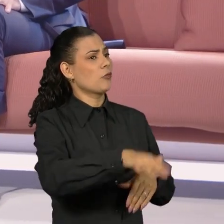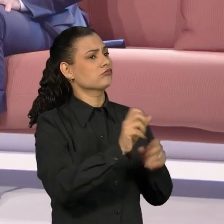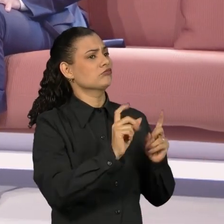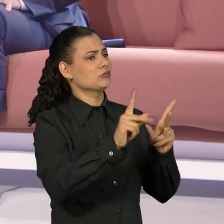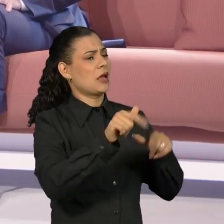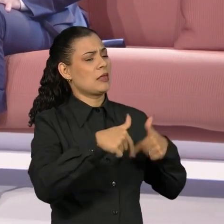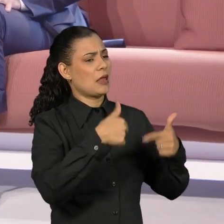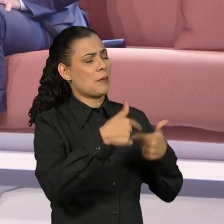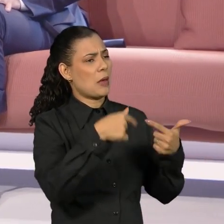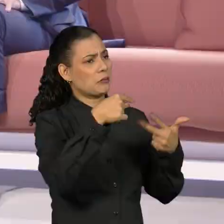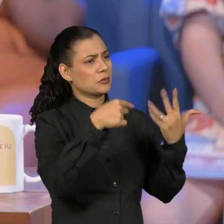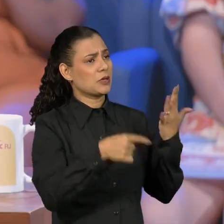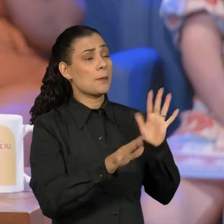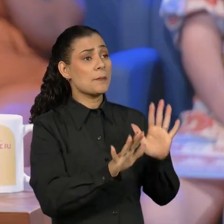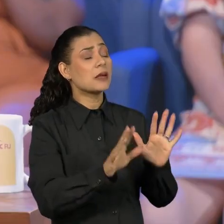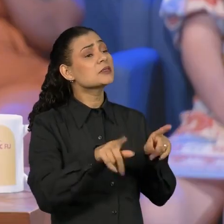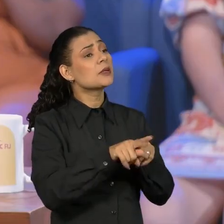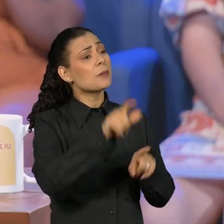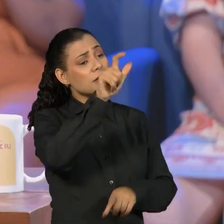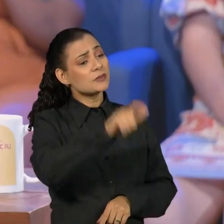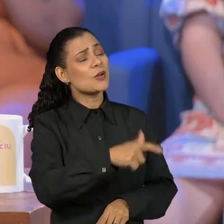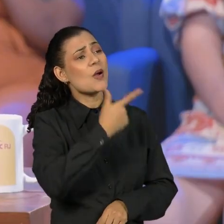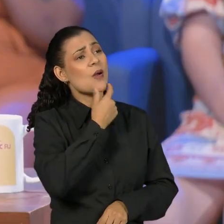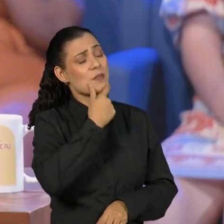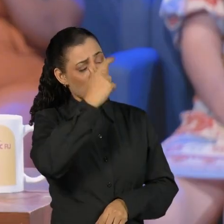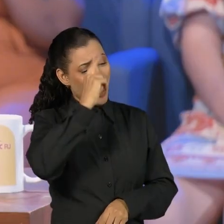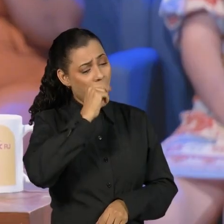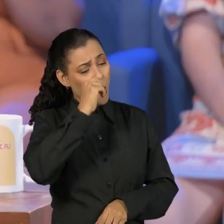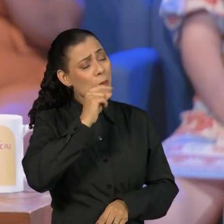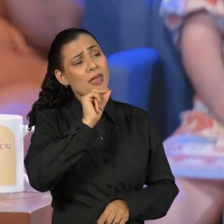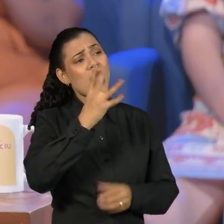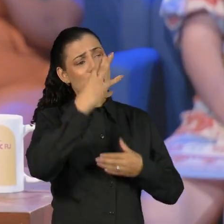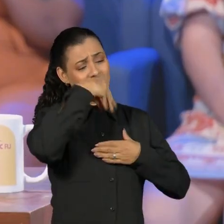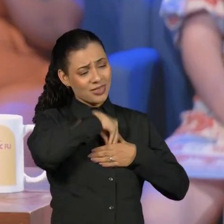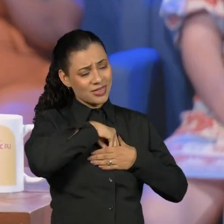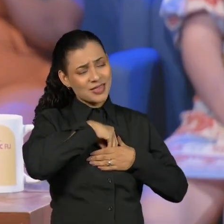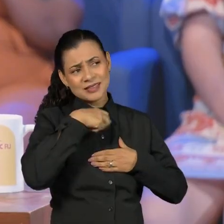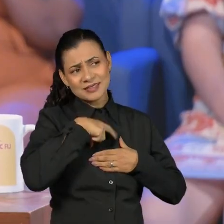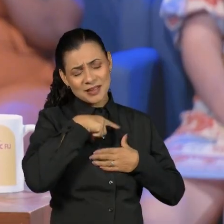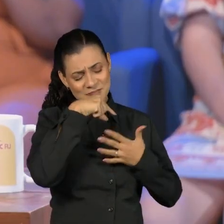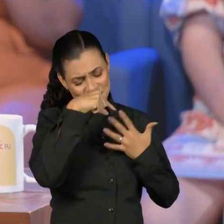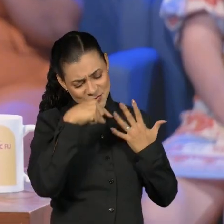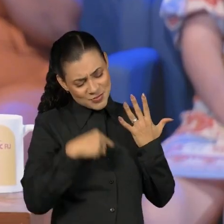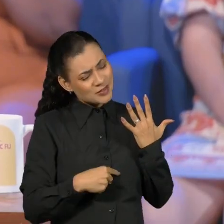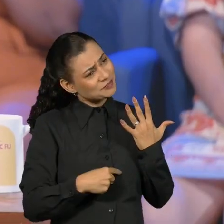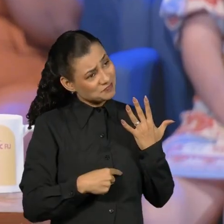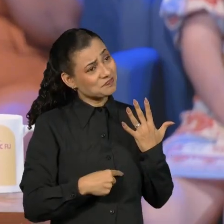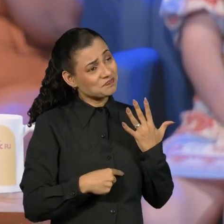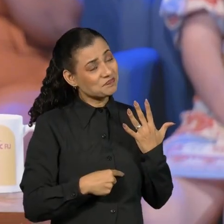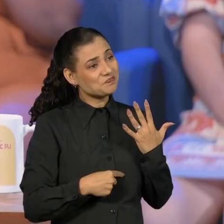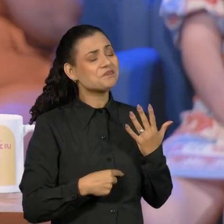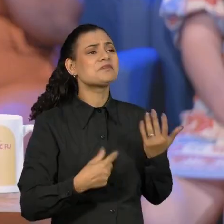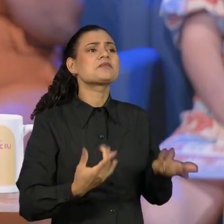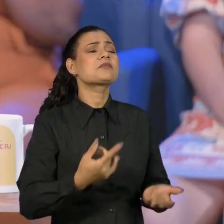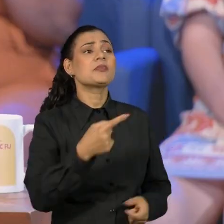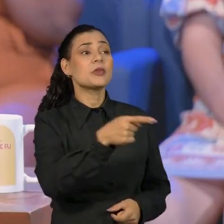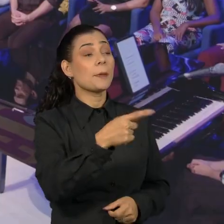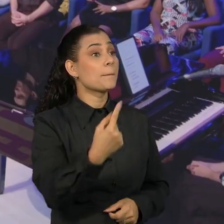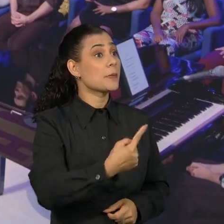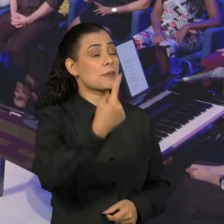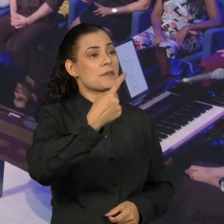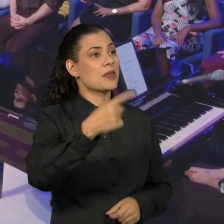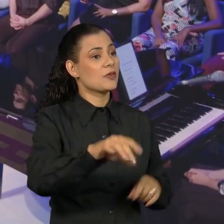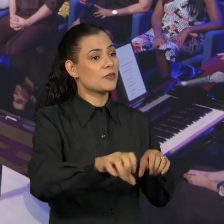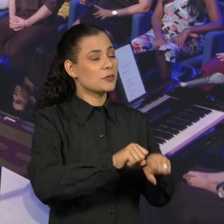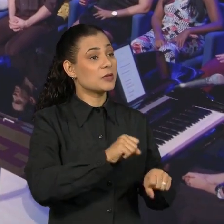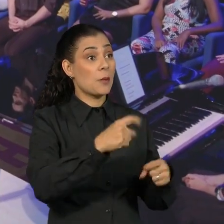suas atribuições e falar um pouco do homem, Geraldo Alckmin, assim, né? Das suas inspirações primeiras. A primeira vocação antes